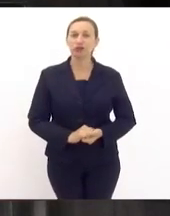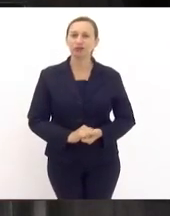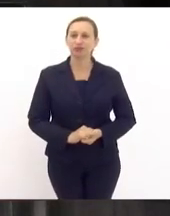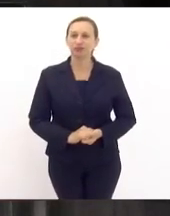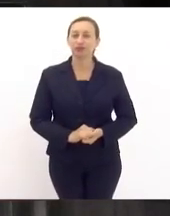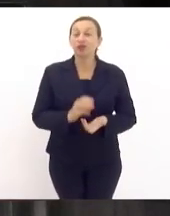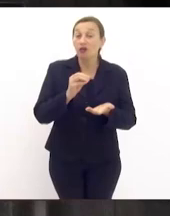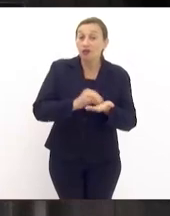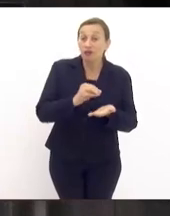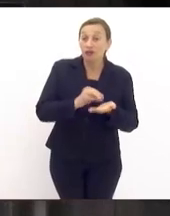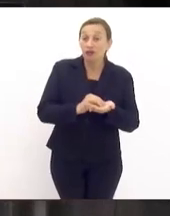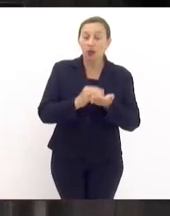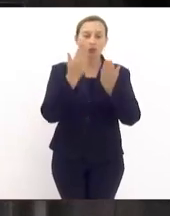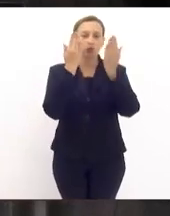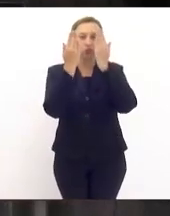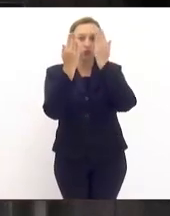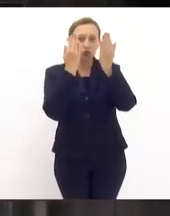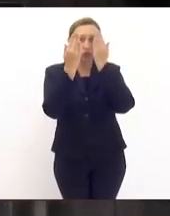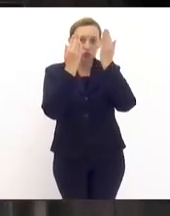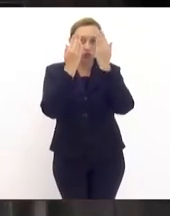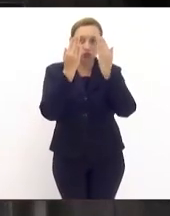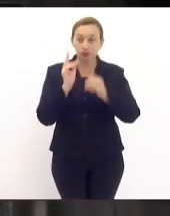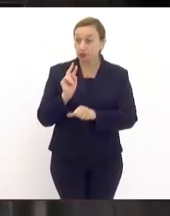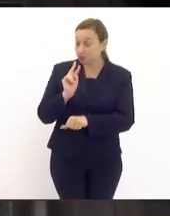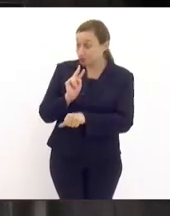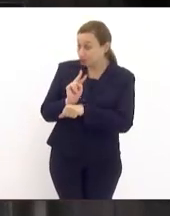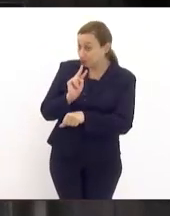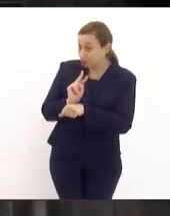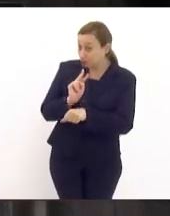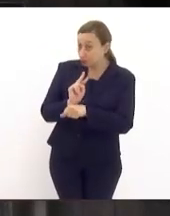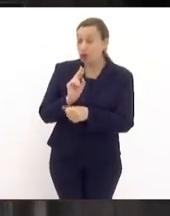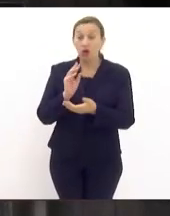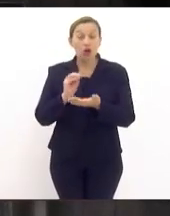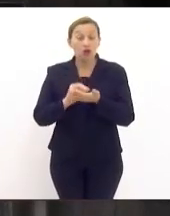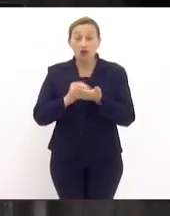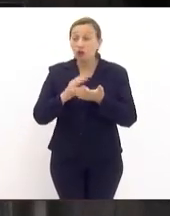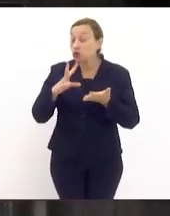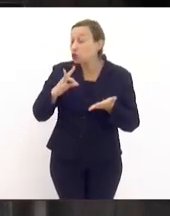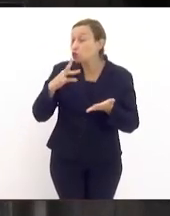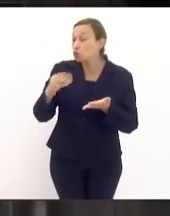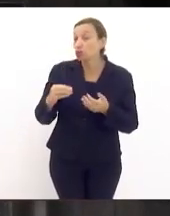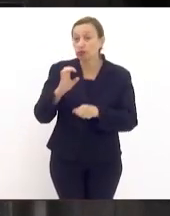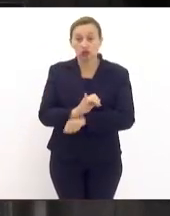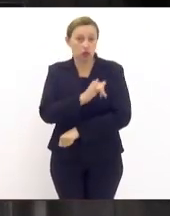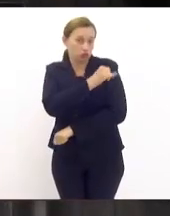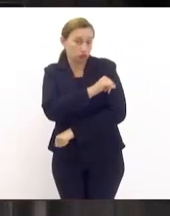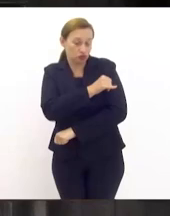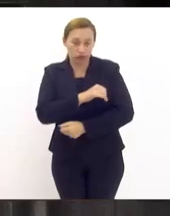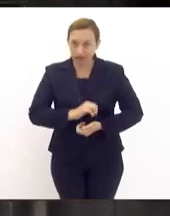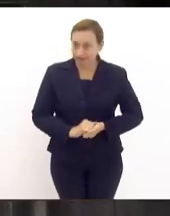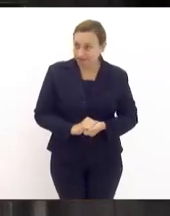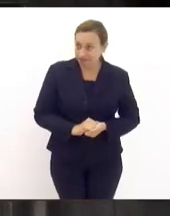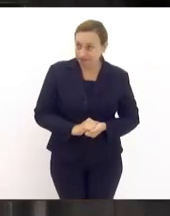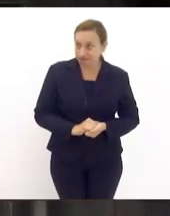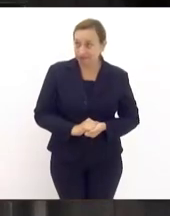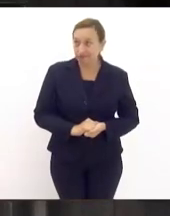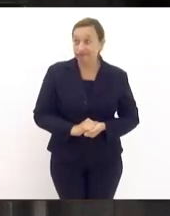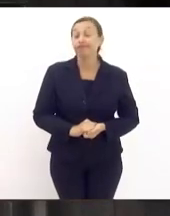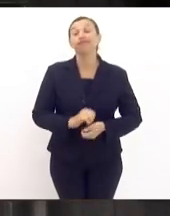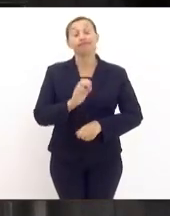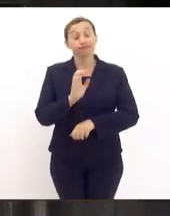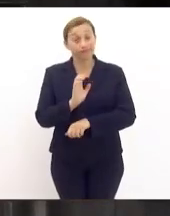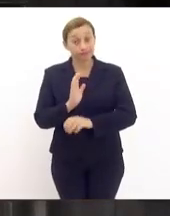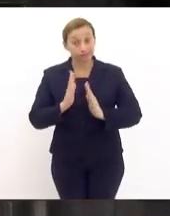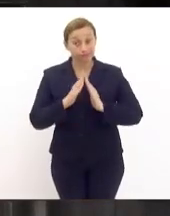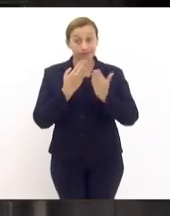faltam psicólogos, falta assistente social, falta tudo nas escolas do Rio de Janeiro. Aliás, as escolas do Rio de